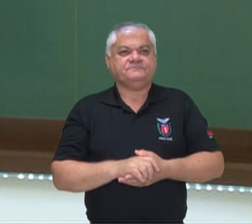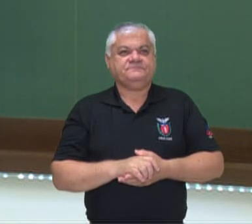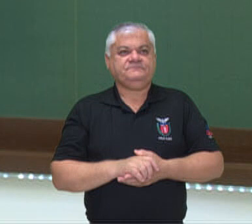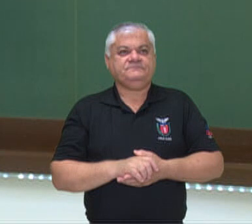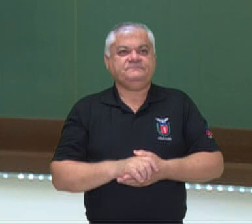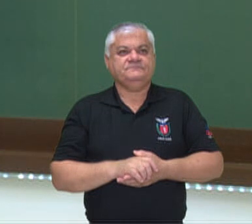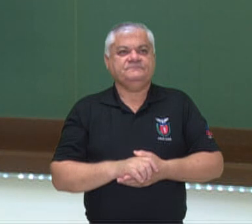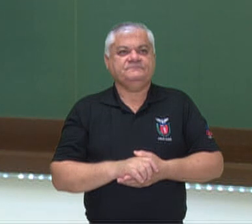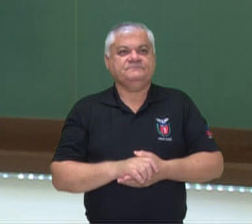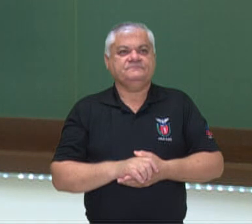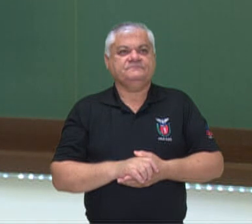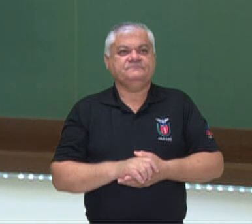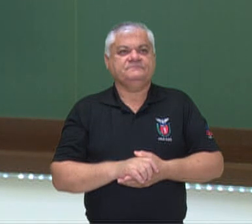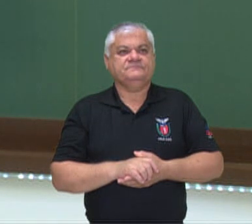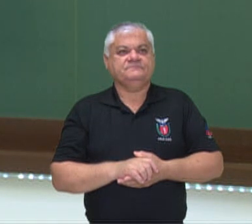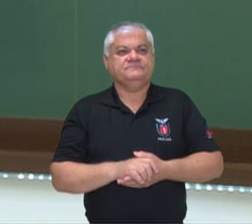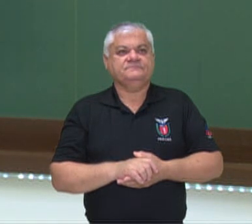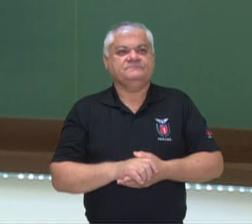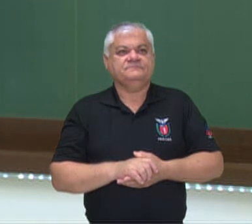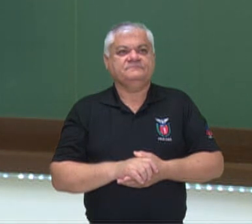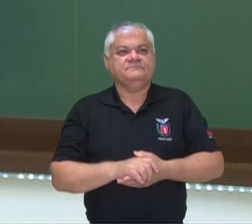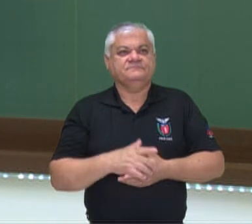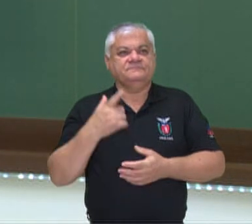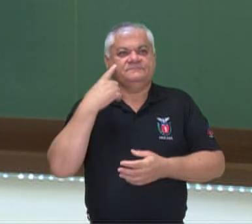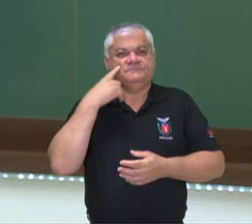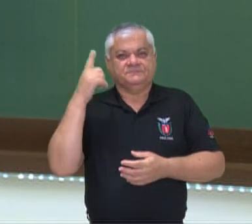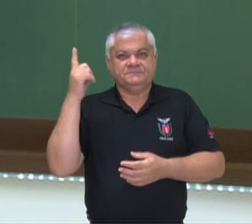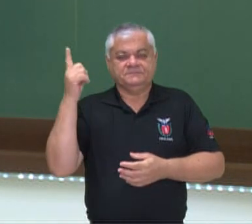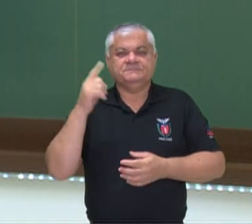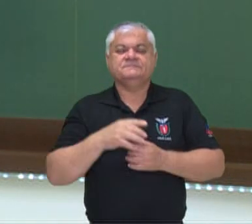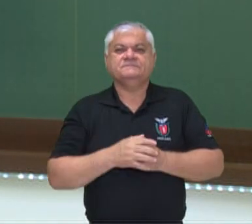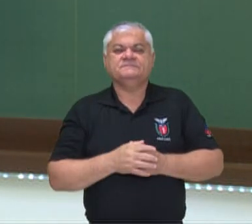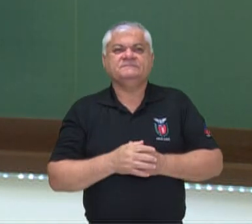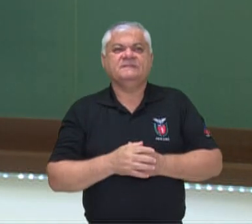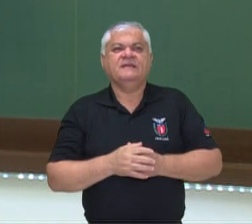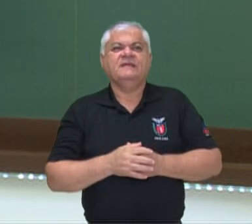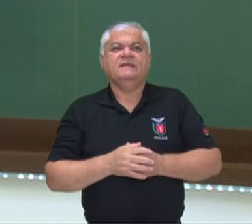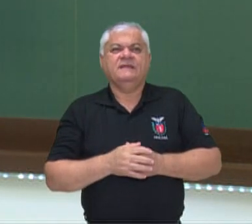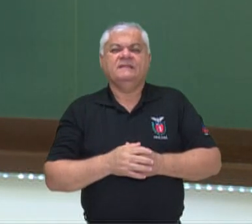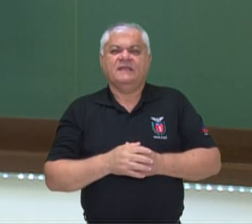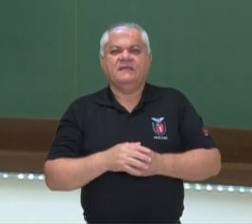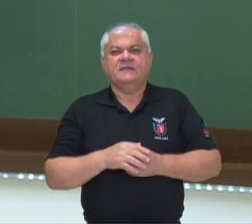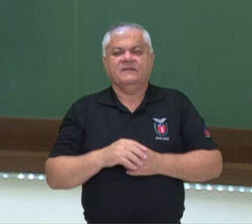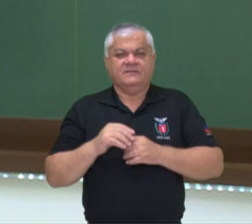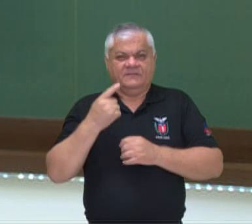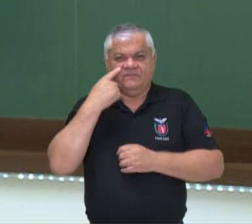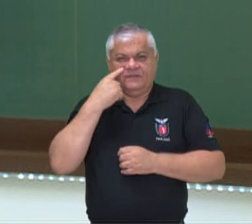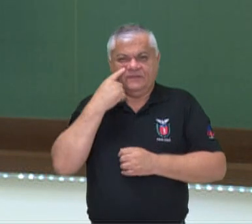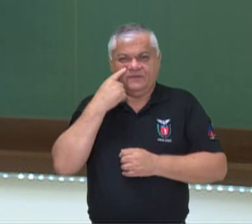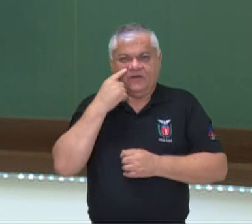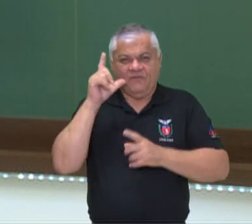Deixa eu voltar aqui. Essa imagem que eu queria mostrar para vocês. Aqui a gente tem algumas